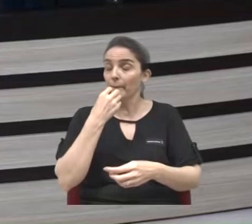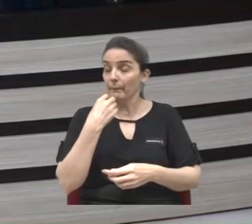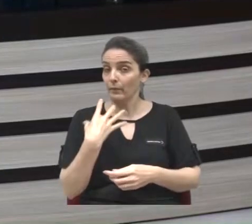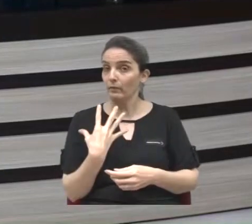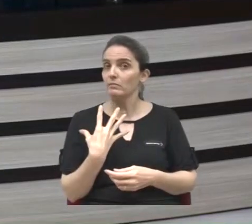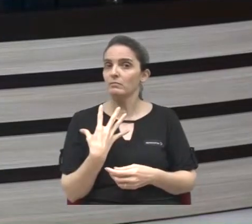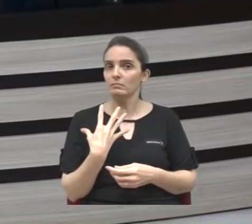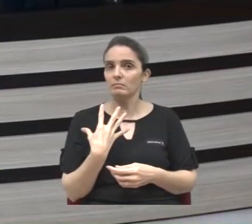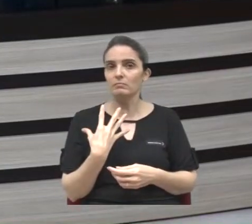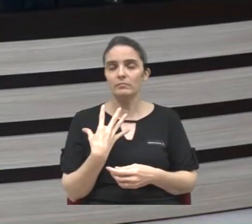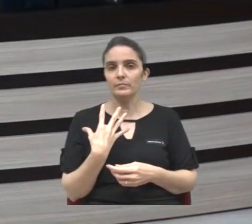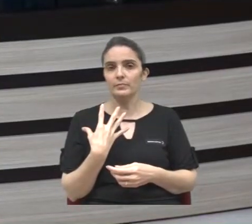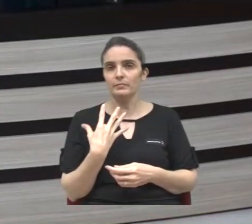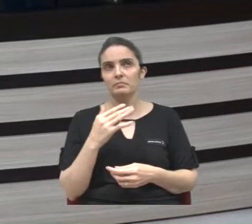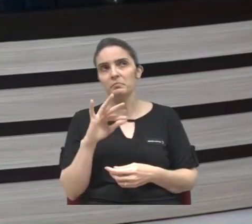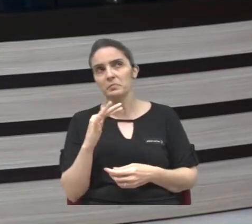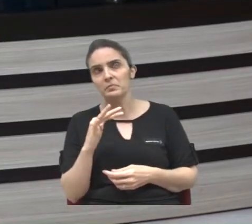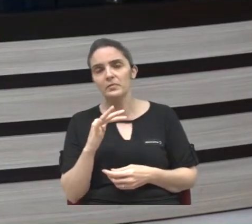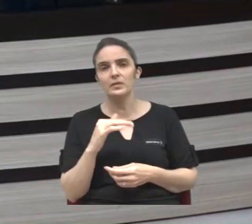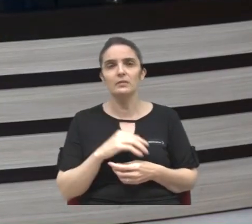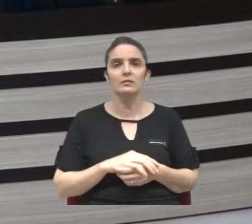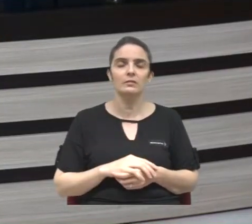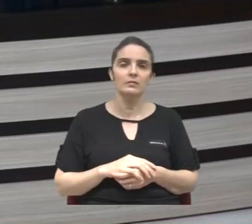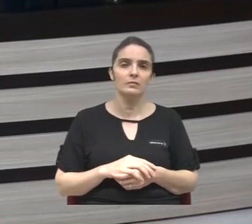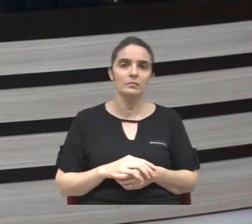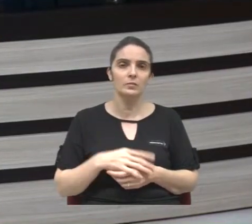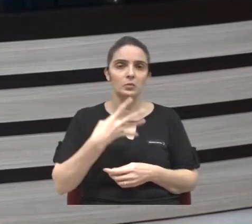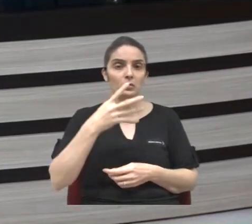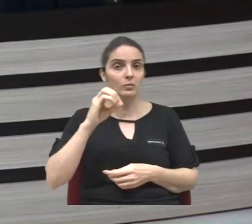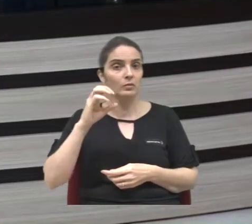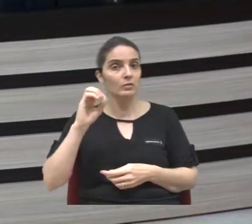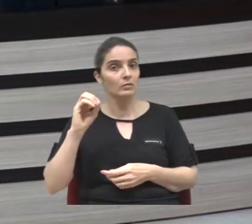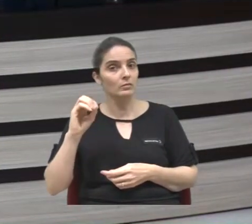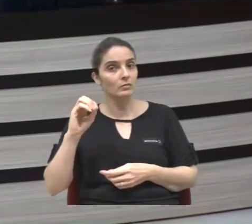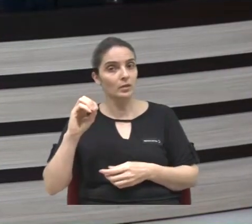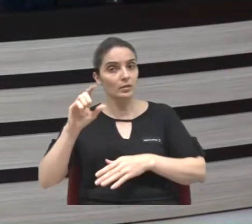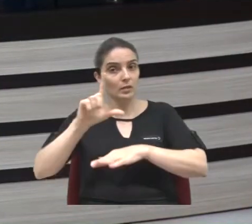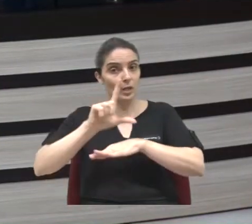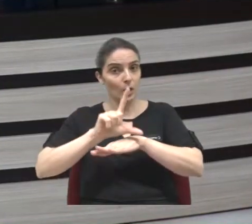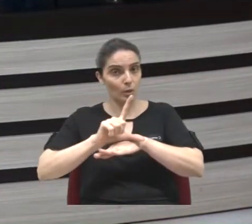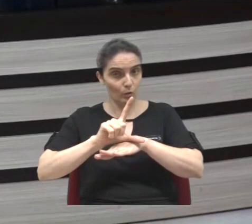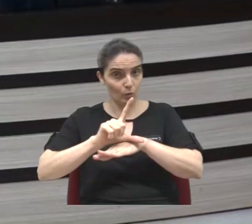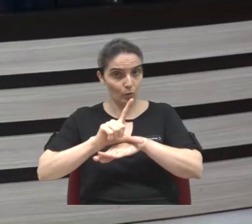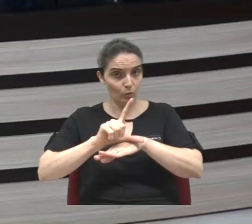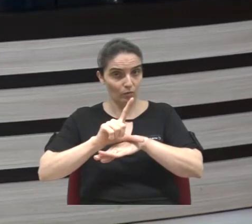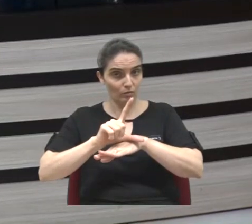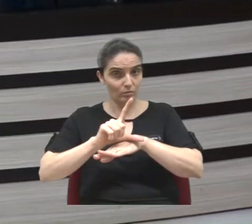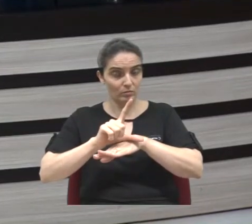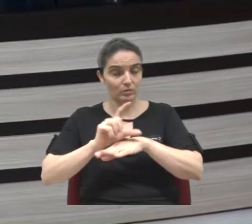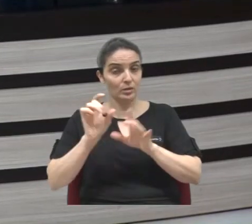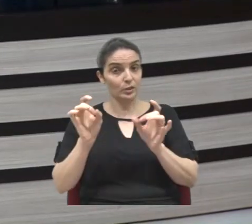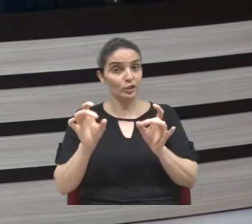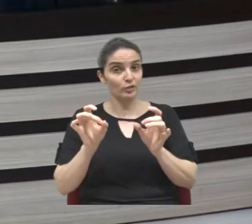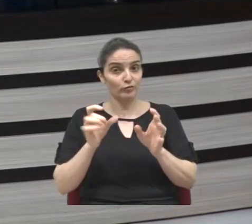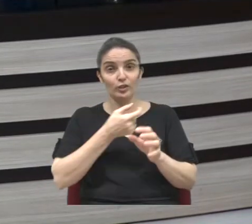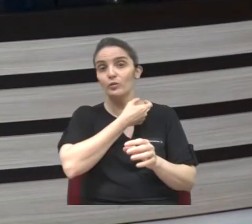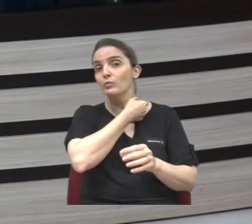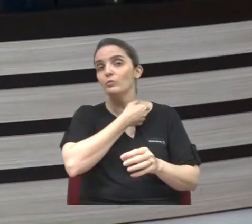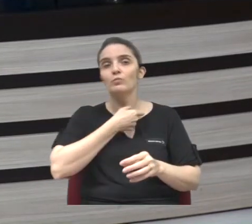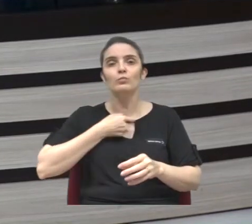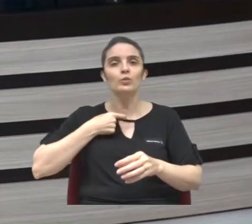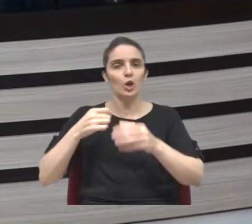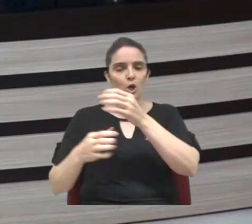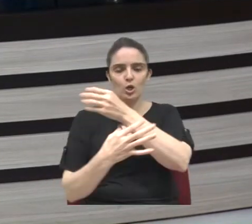umas 400, como o vereador disse, fábricas, lojas de exposição de joia. Lembro também que no